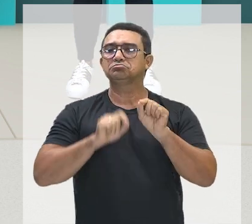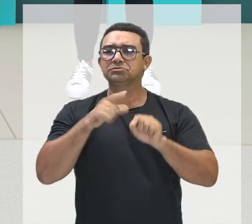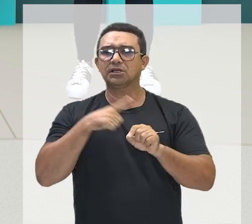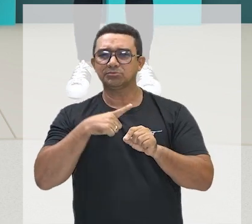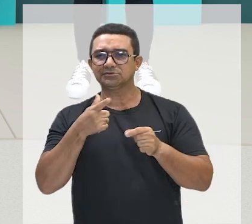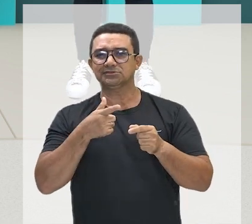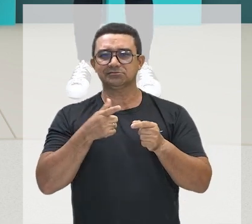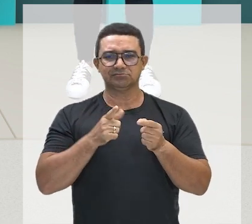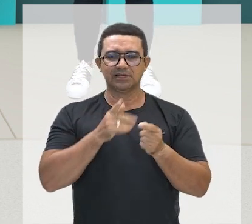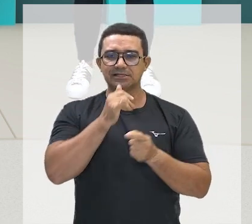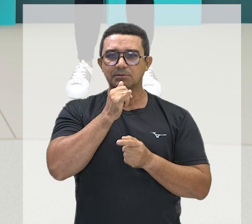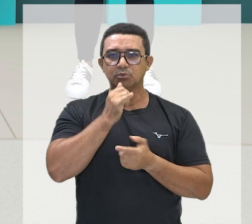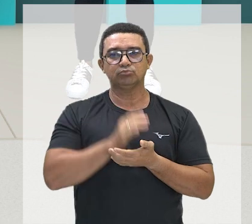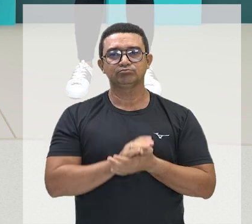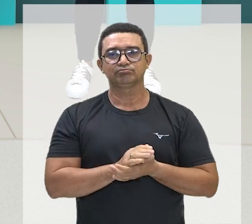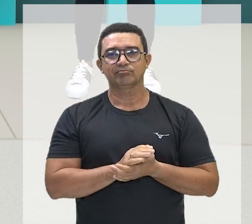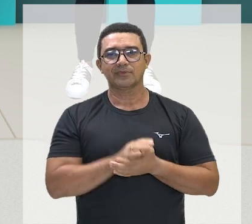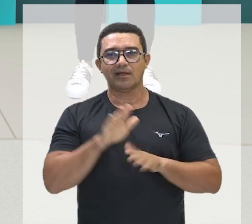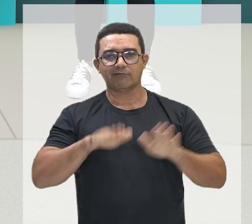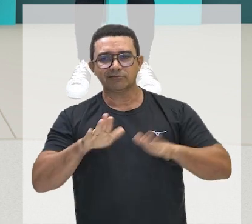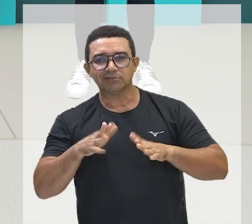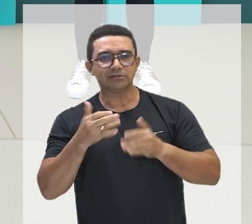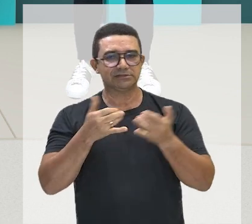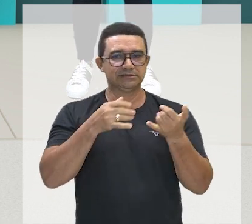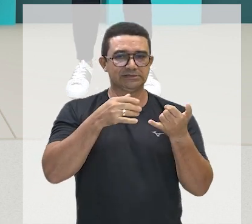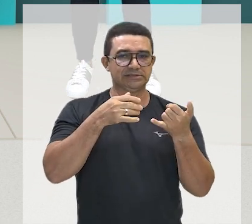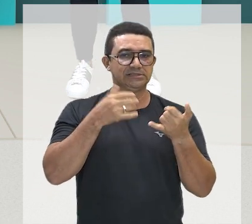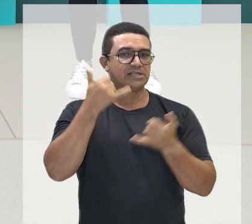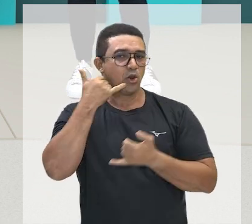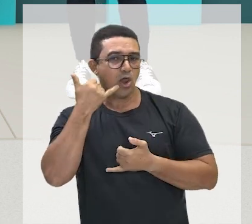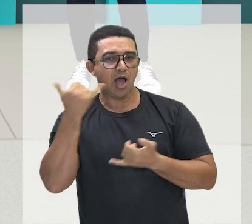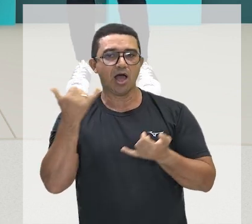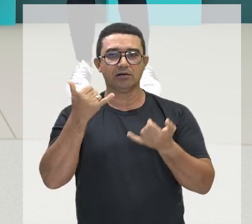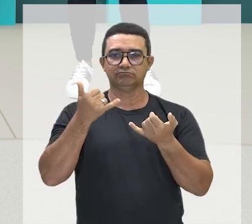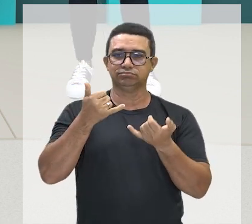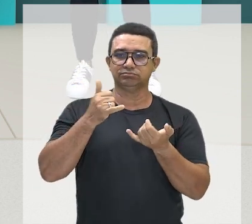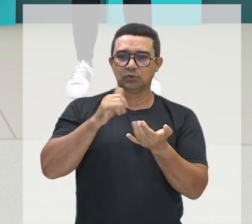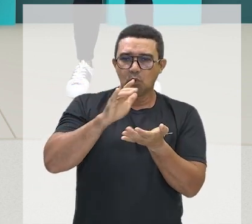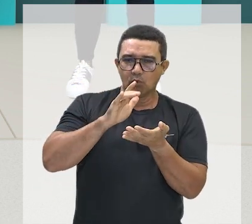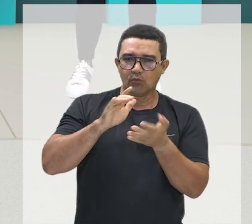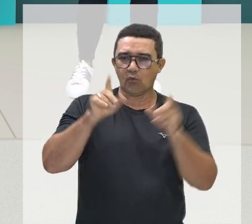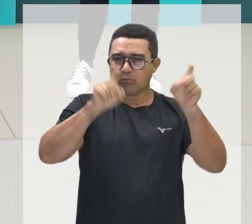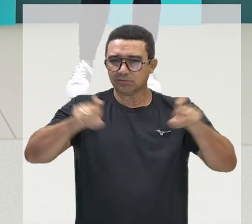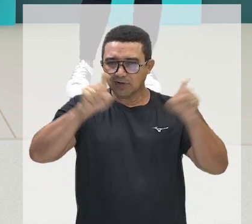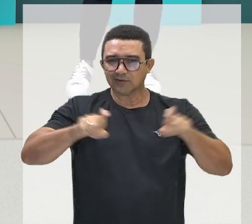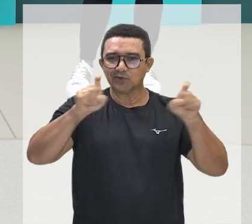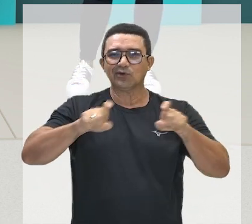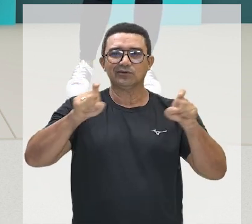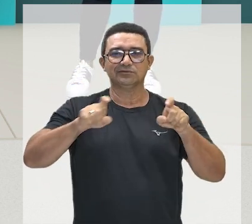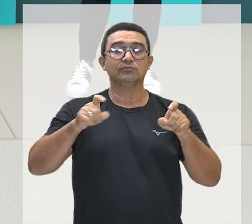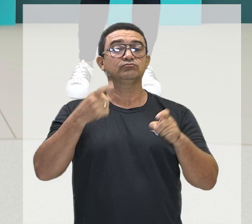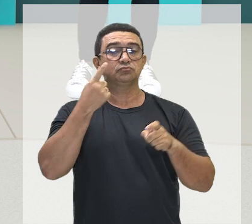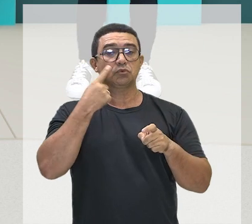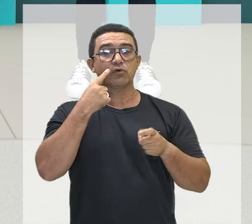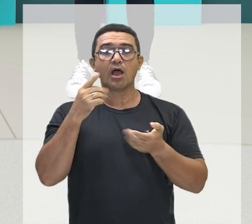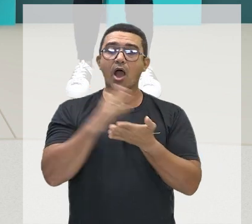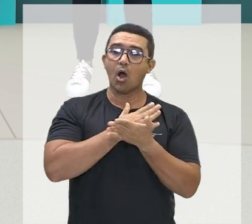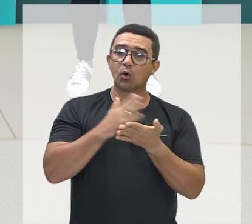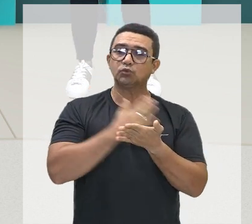né? Através do celular, do computador. Então, vamos abordar aqui alguns deles,